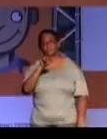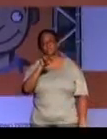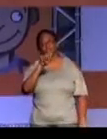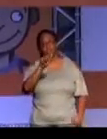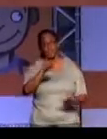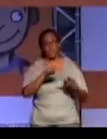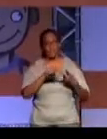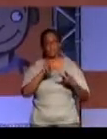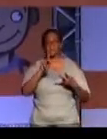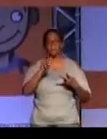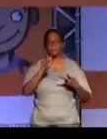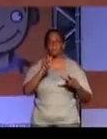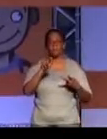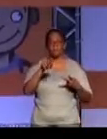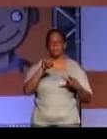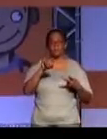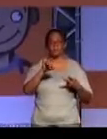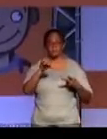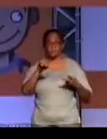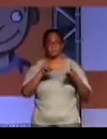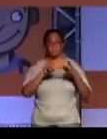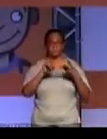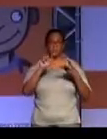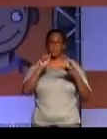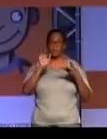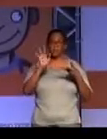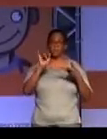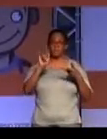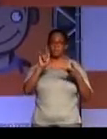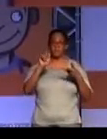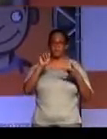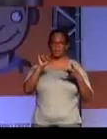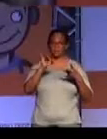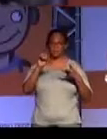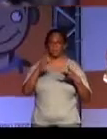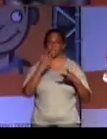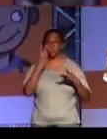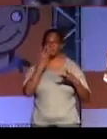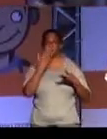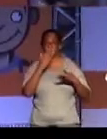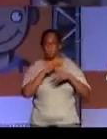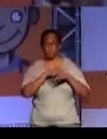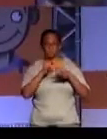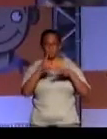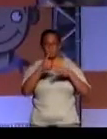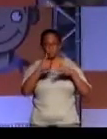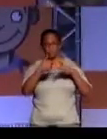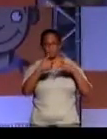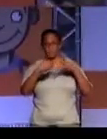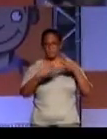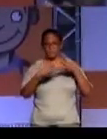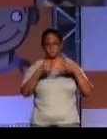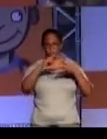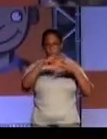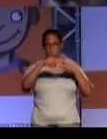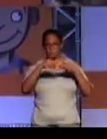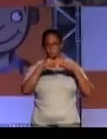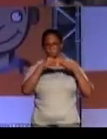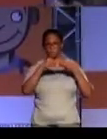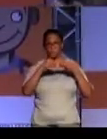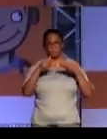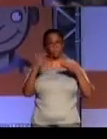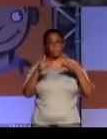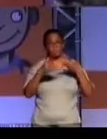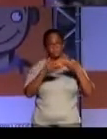Afeganistão. Dos 3 tipos, 1, 2 e 3, nós não temos mais no mundo o